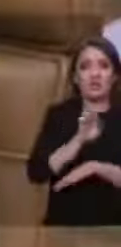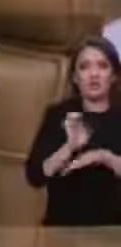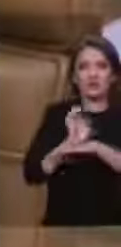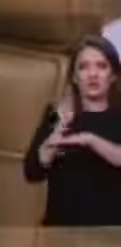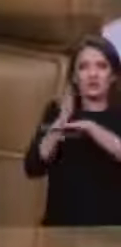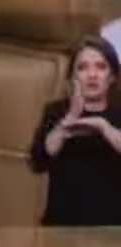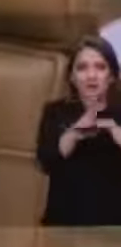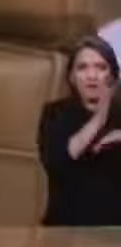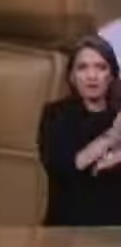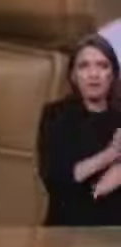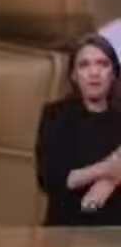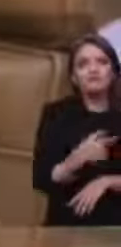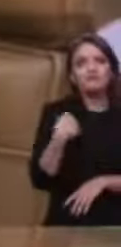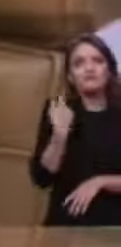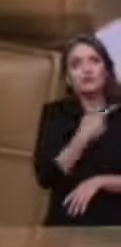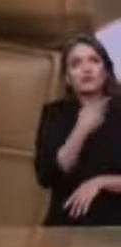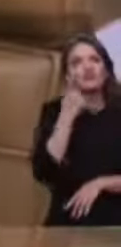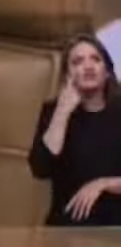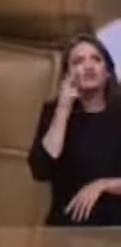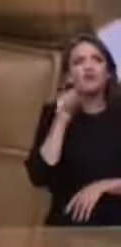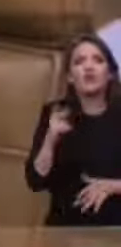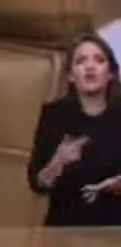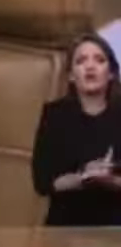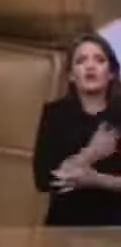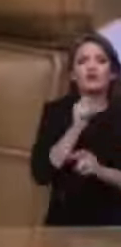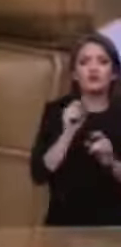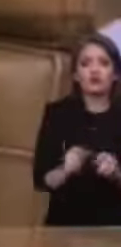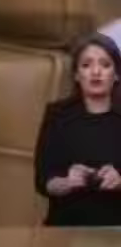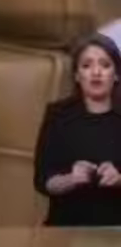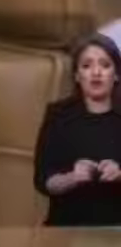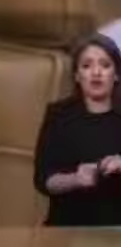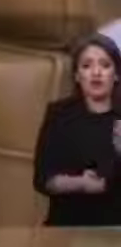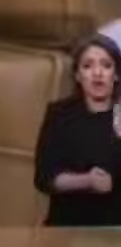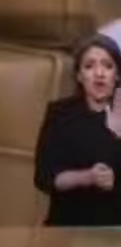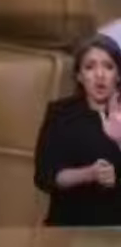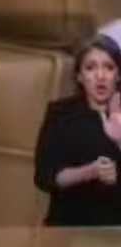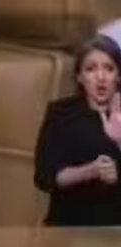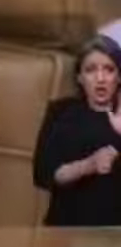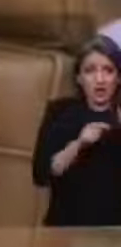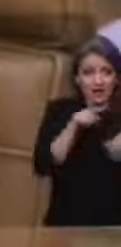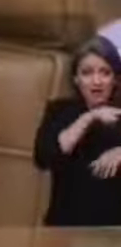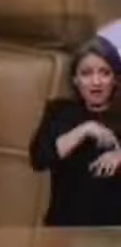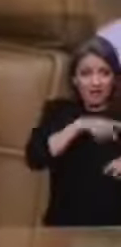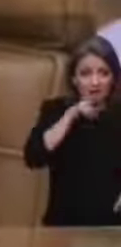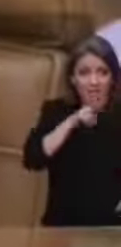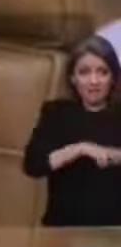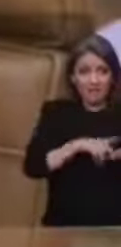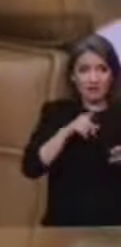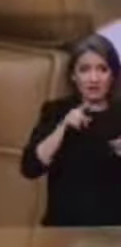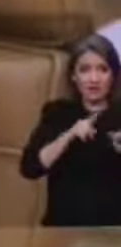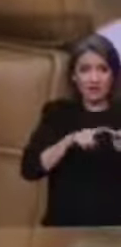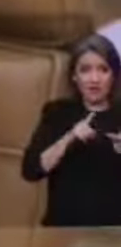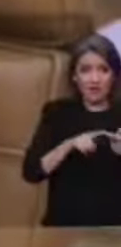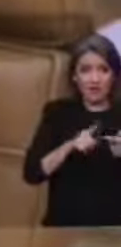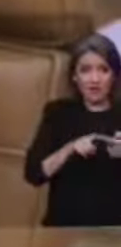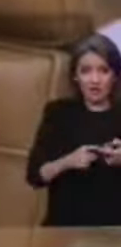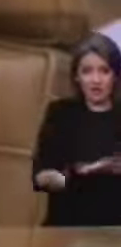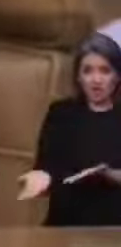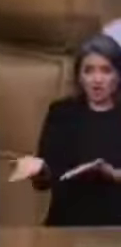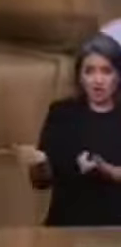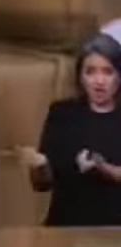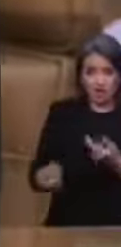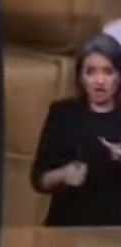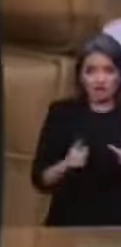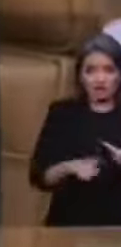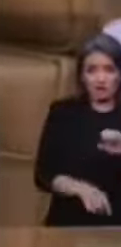o aumento de jovens sem instrução, pretos e pardos presos, principalmente por tráfico de